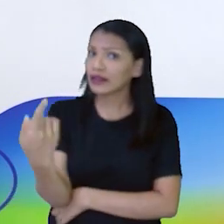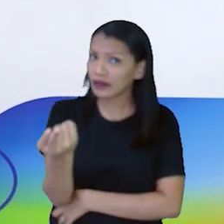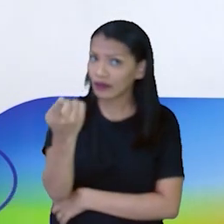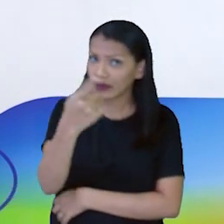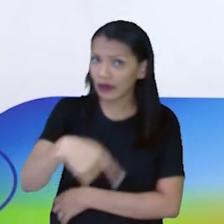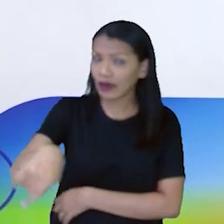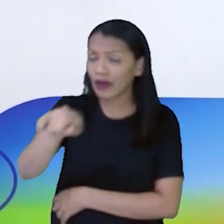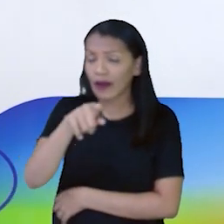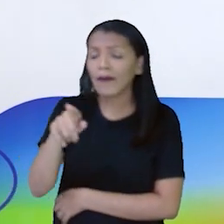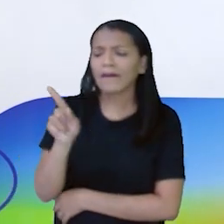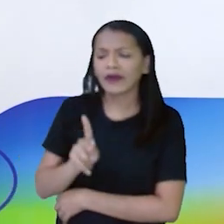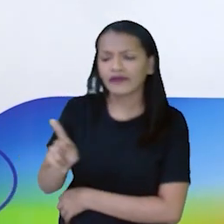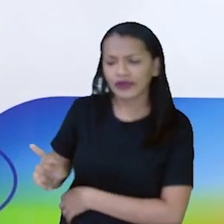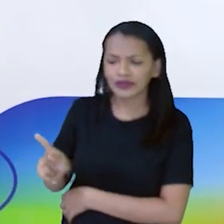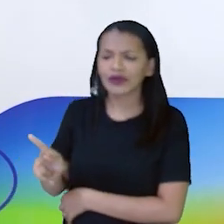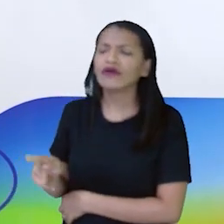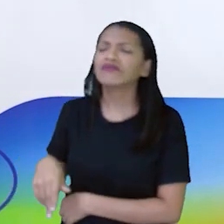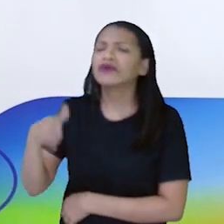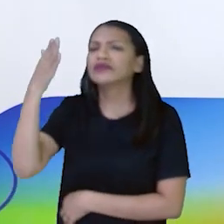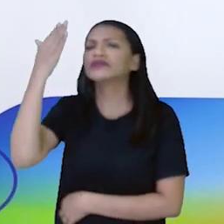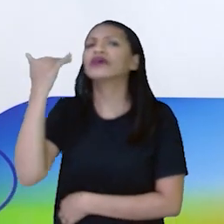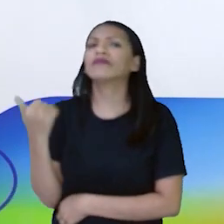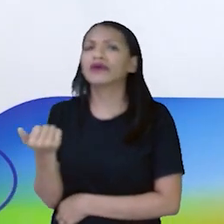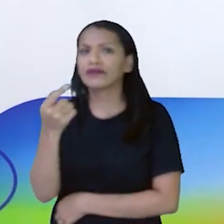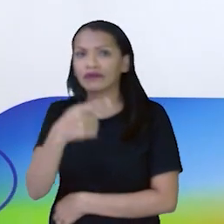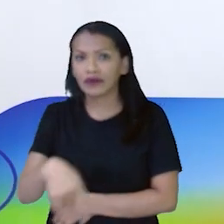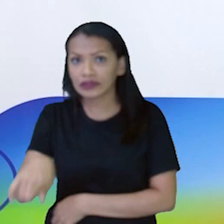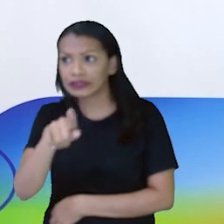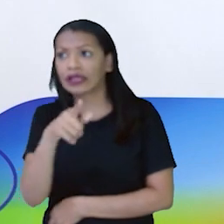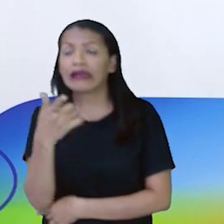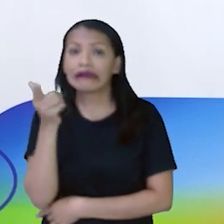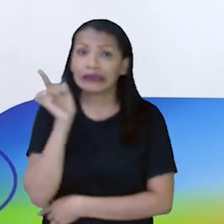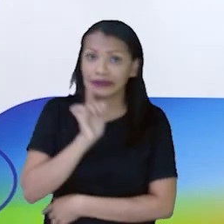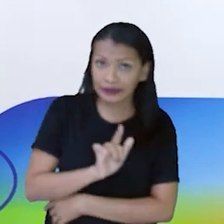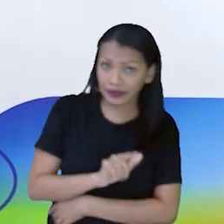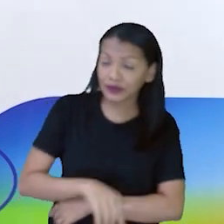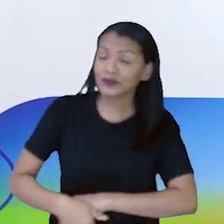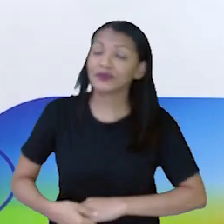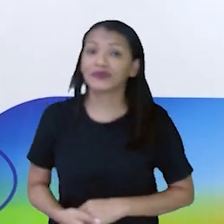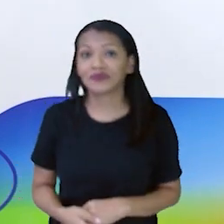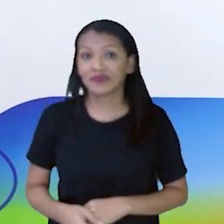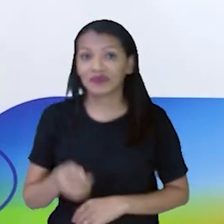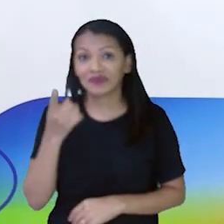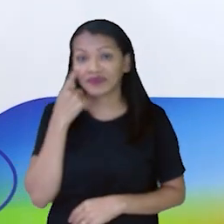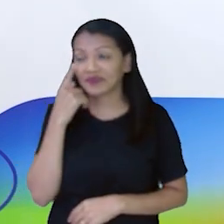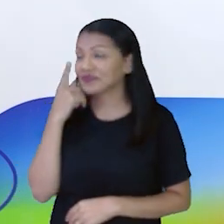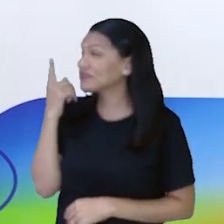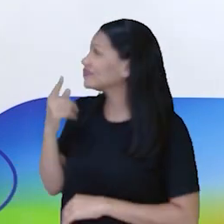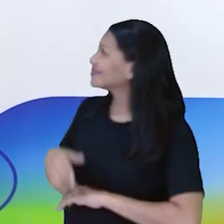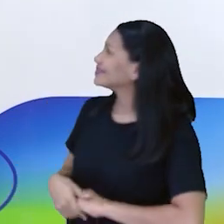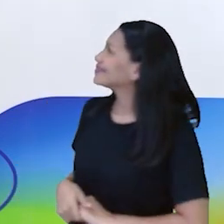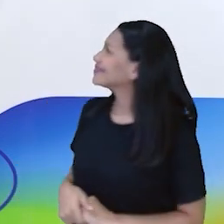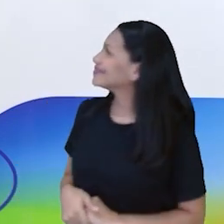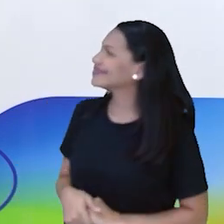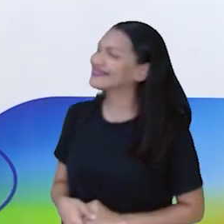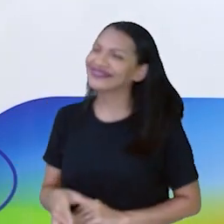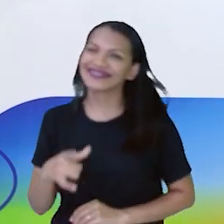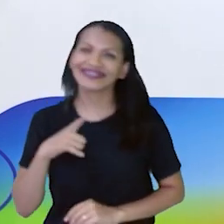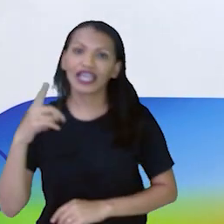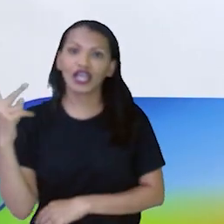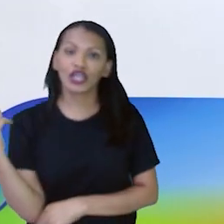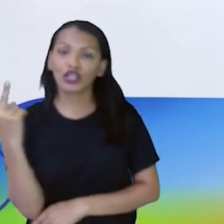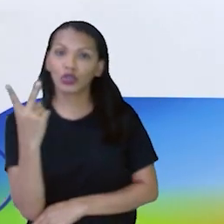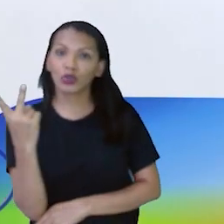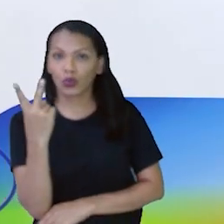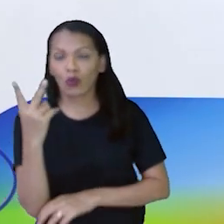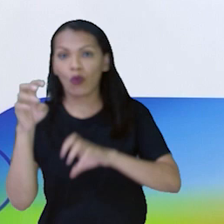aqui com a professora Abigail para saber se vocês acertaram. Olha só. Aqui eu tenho duas estruturas